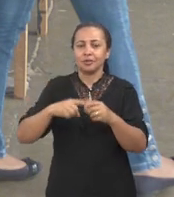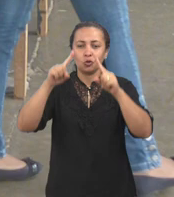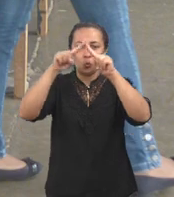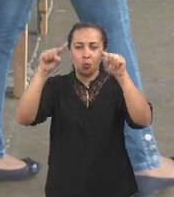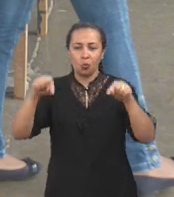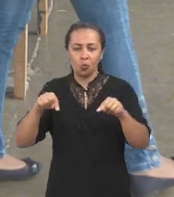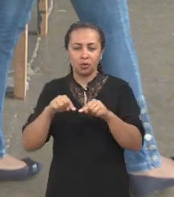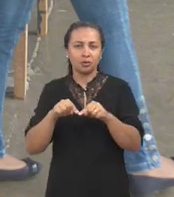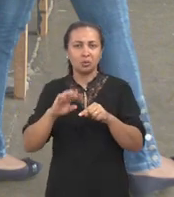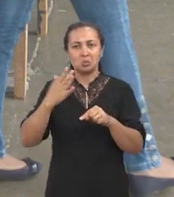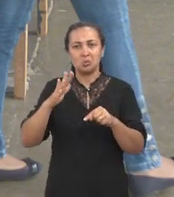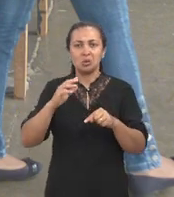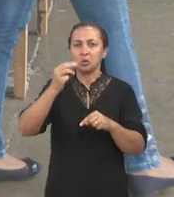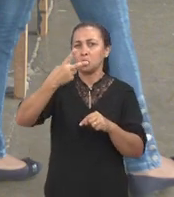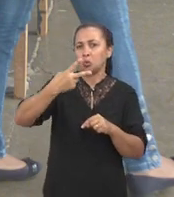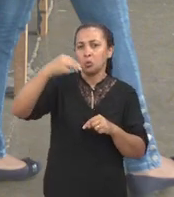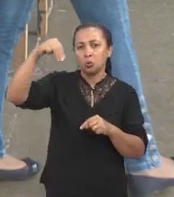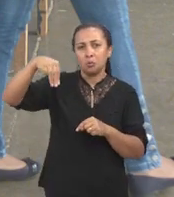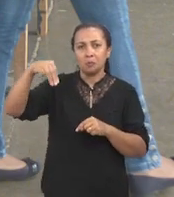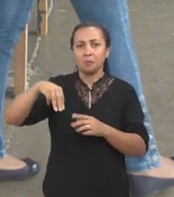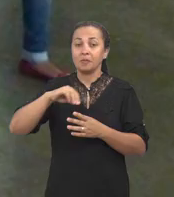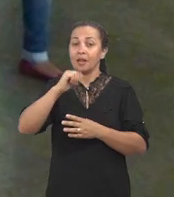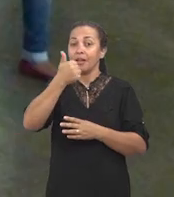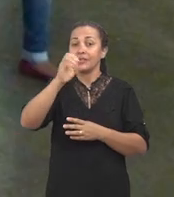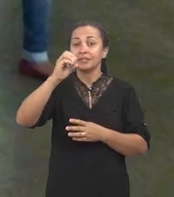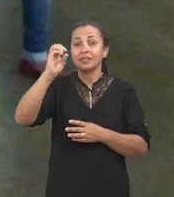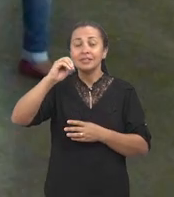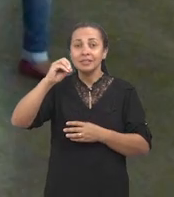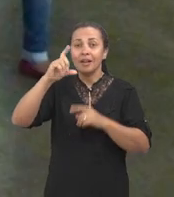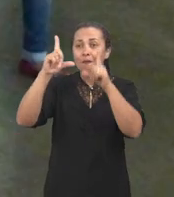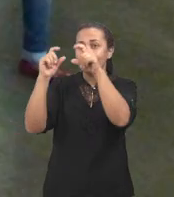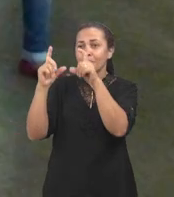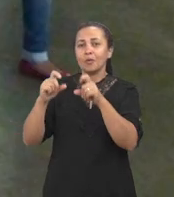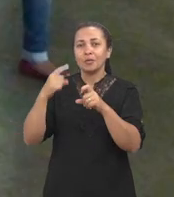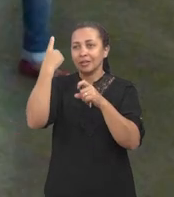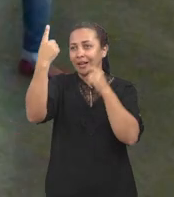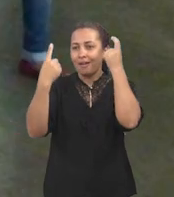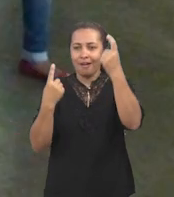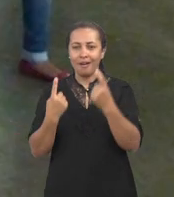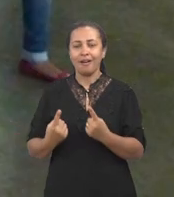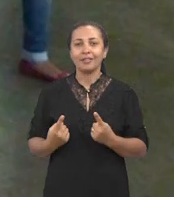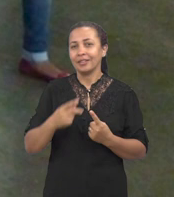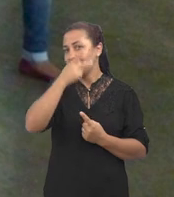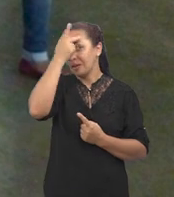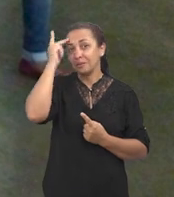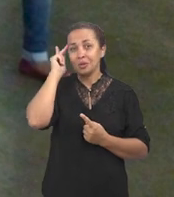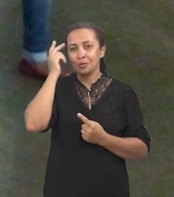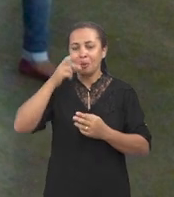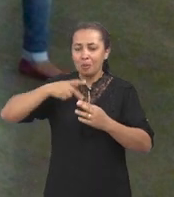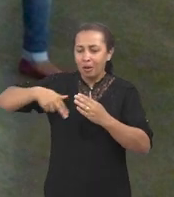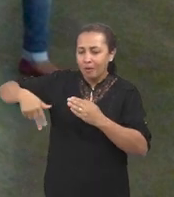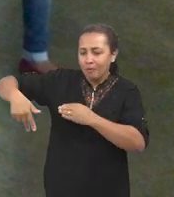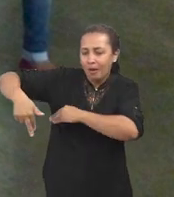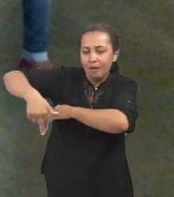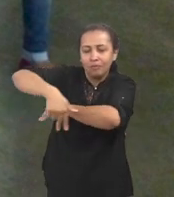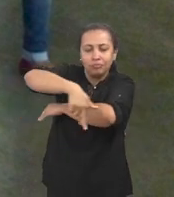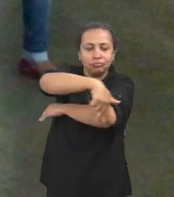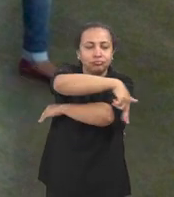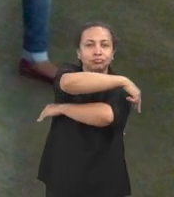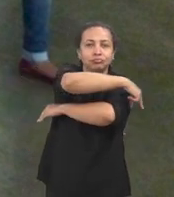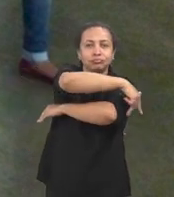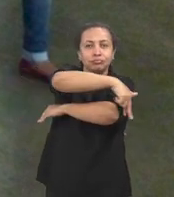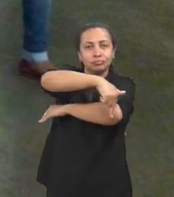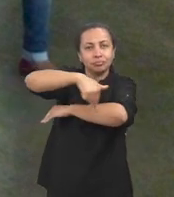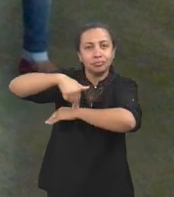quadrado de 2 metros com 100 fotografias de cada lado e as pessoas tem que fazer a volta né virar a esquina